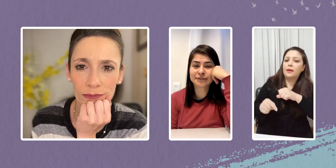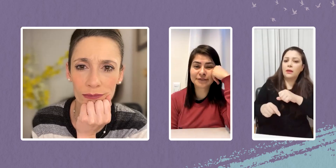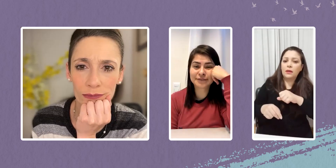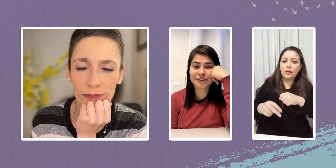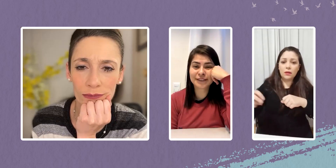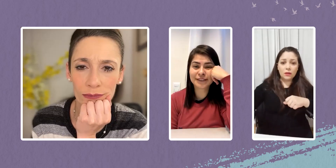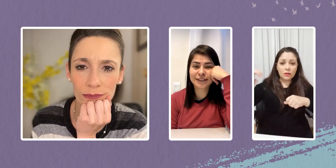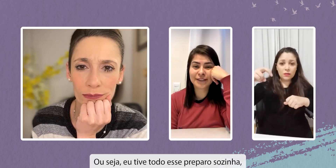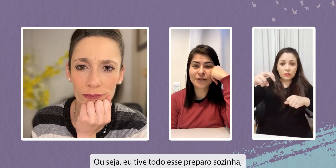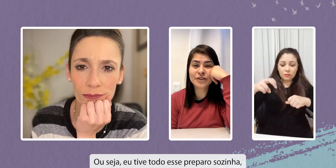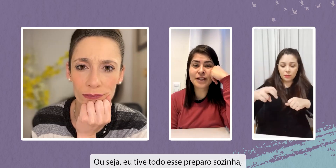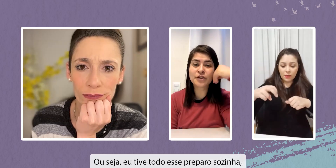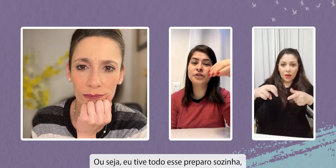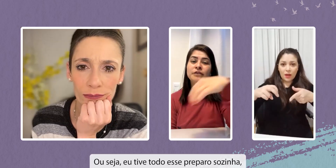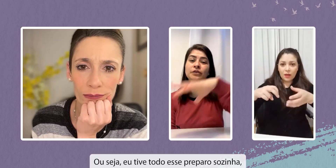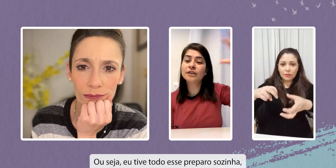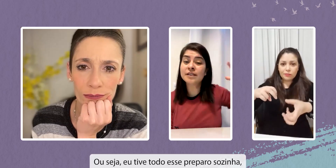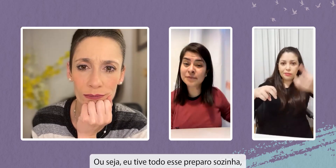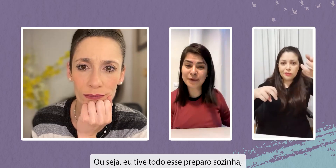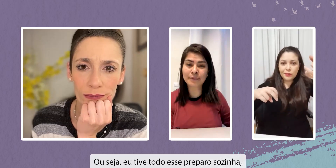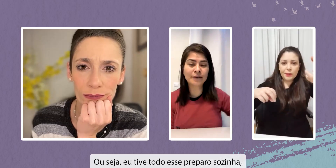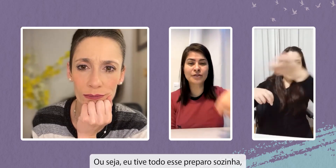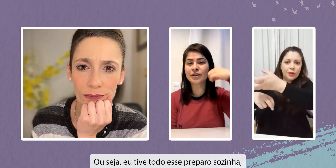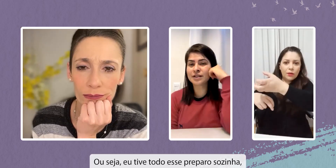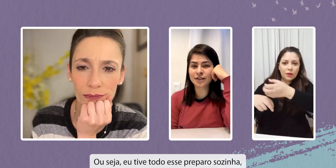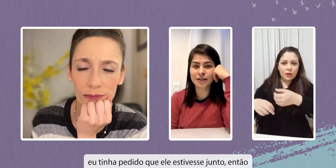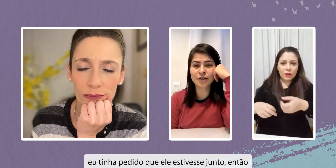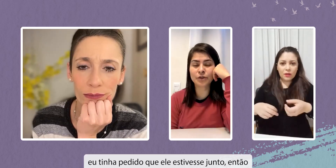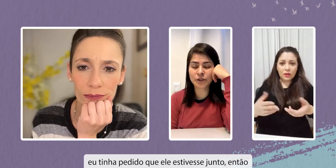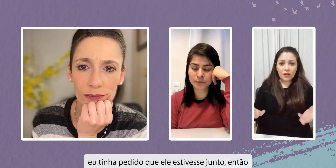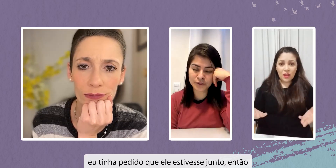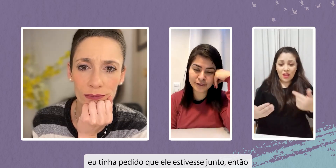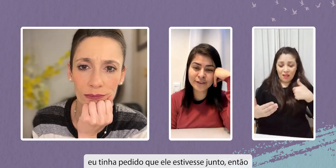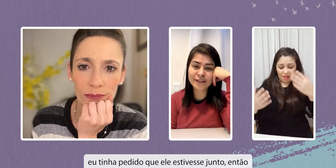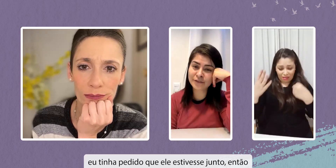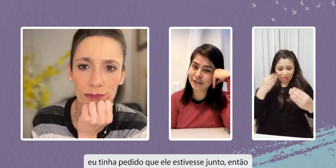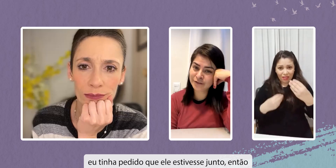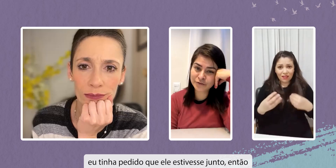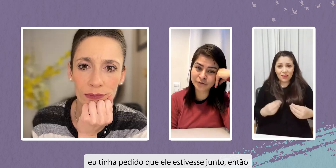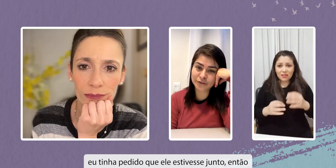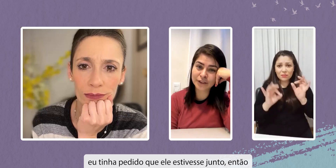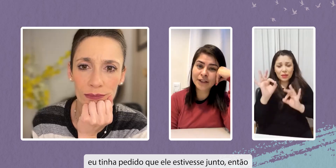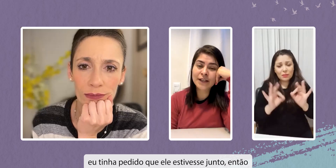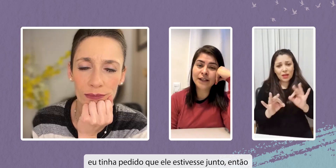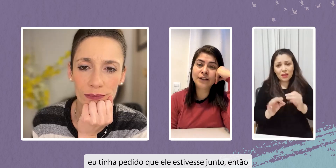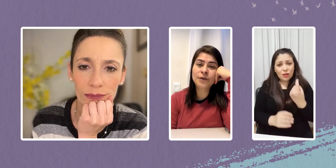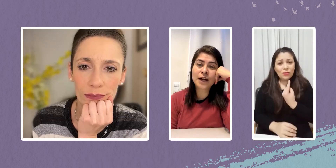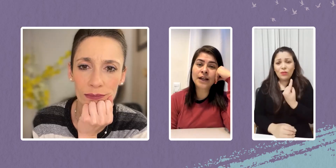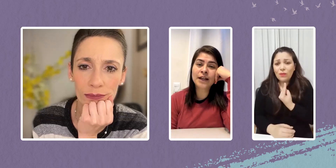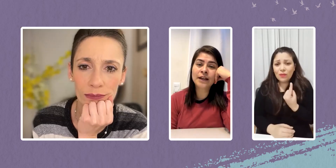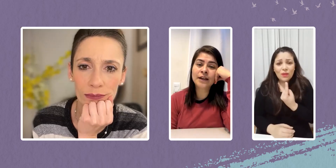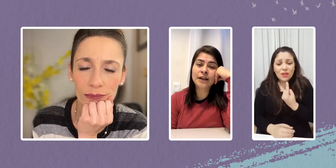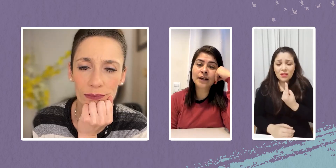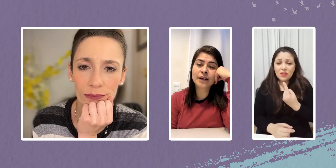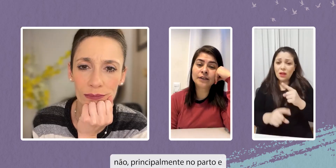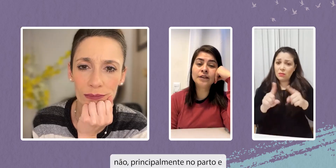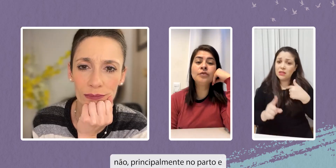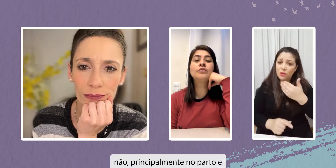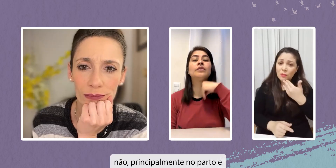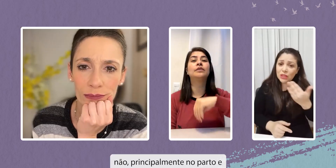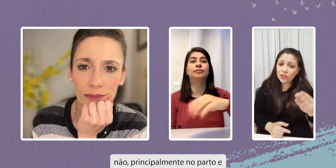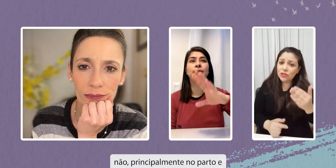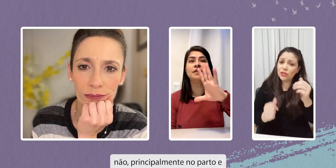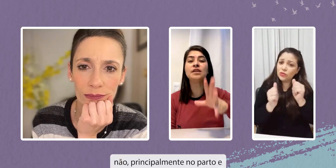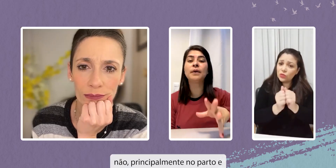pegou. Ou seja, eu tive todo esse preparo sozinha e eu tinha pedido que ele estivesse junto. Então,